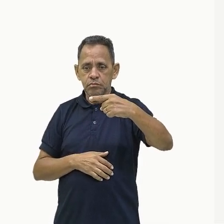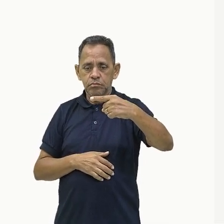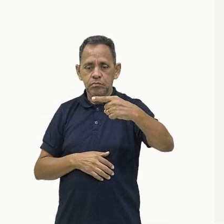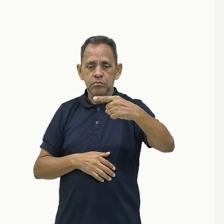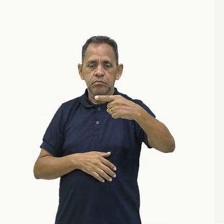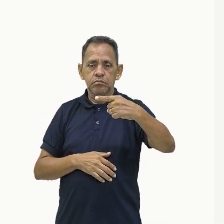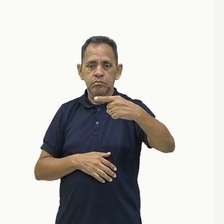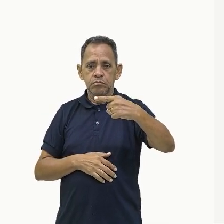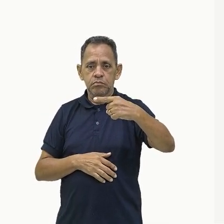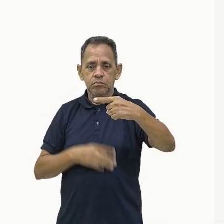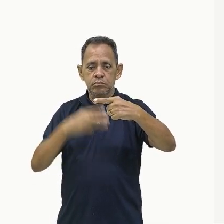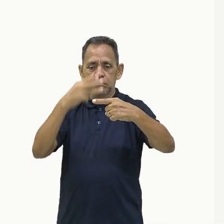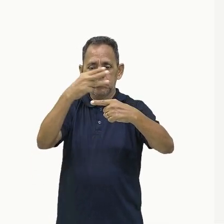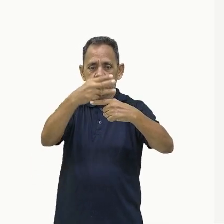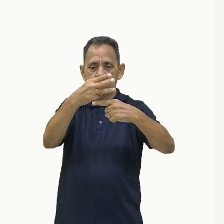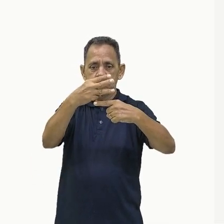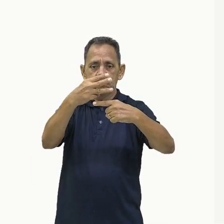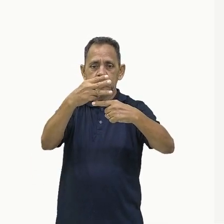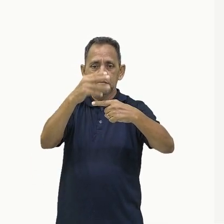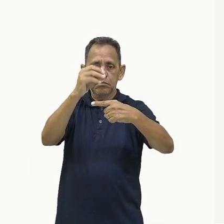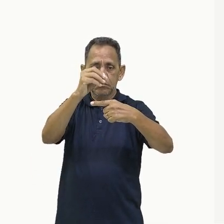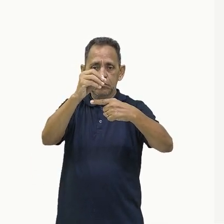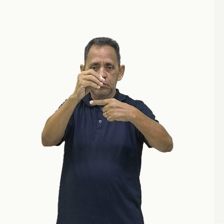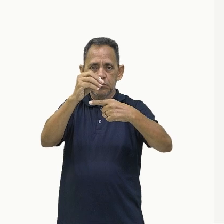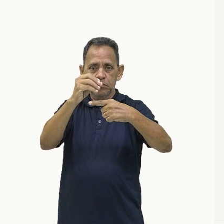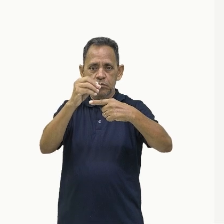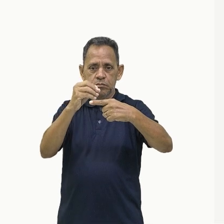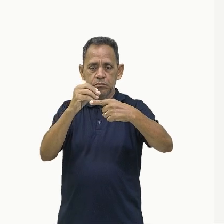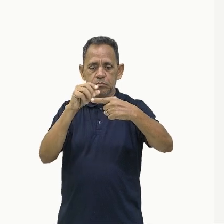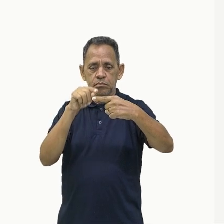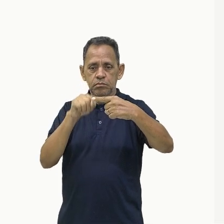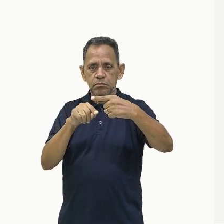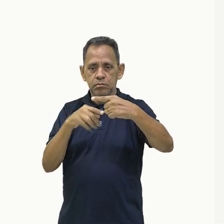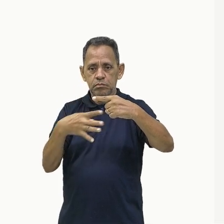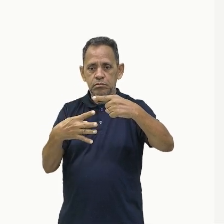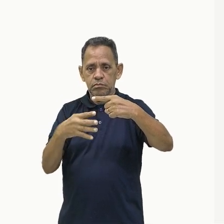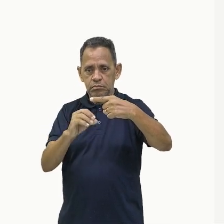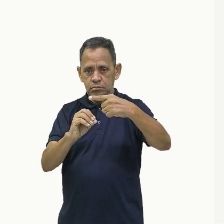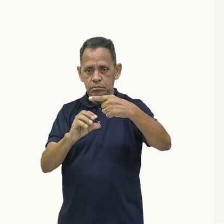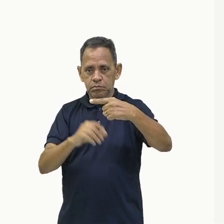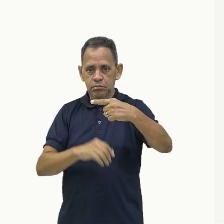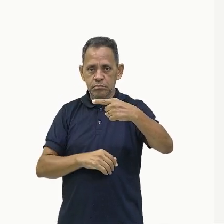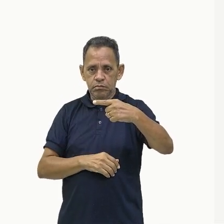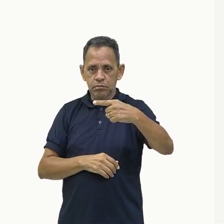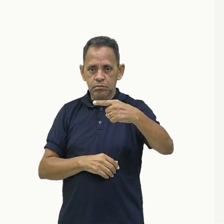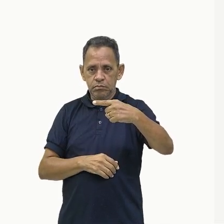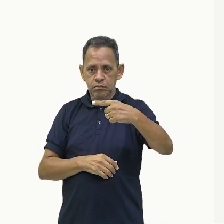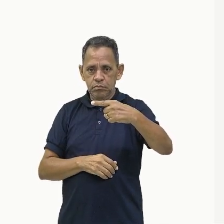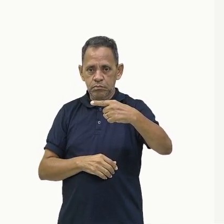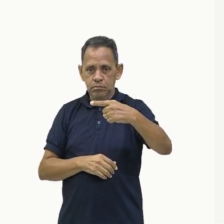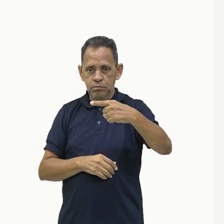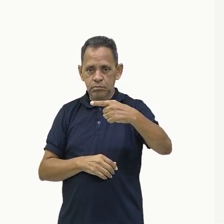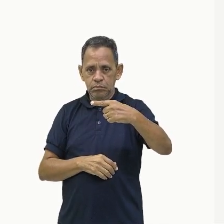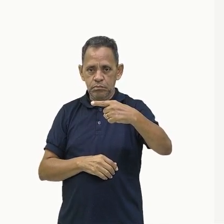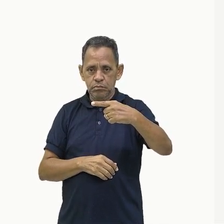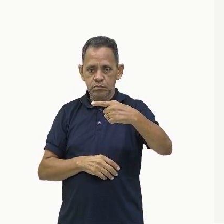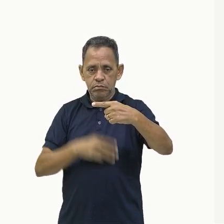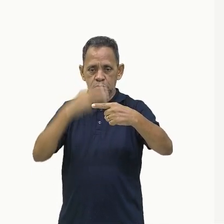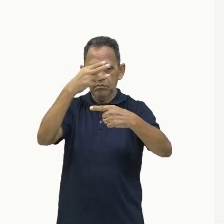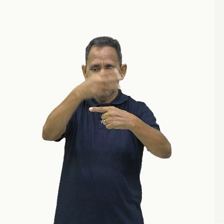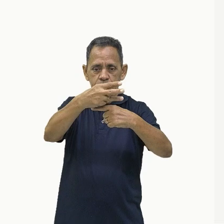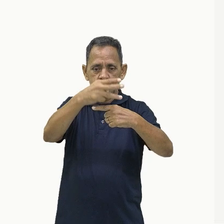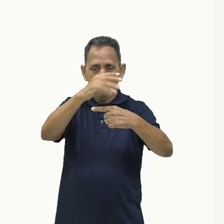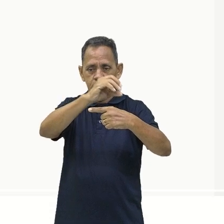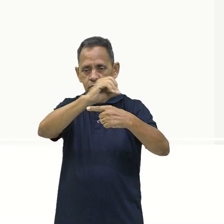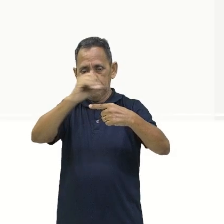30 sobre 40. Beleza? Agora, se, por exemplo, eu tivesse 300